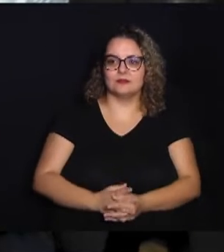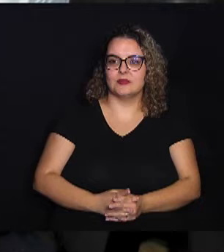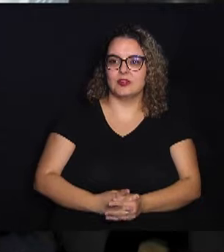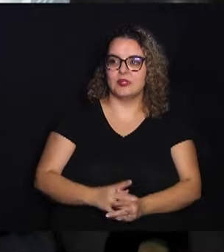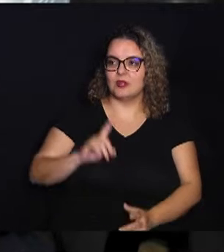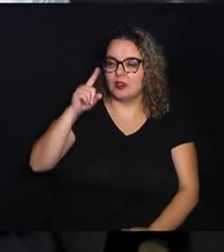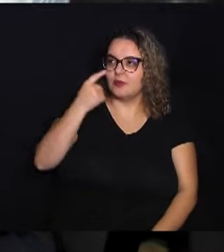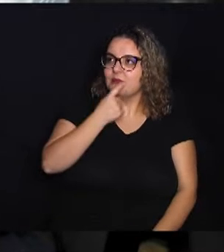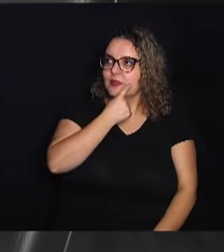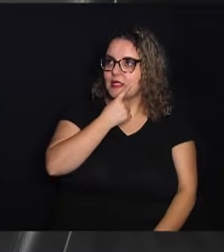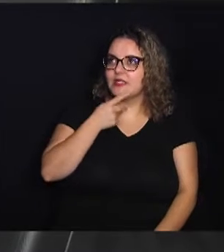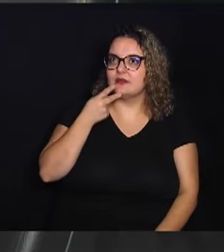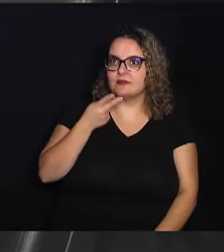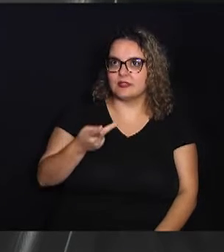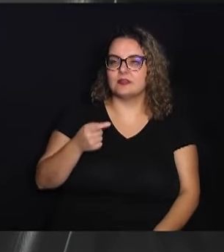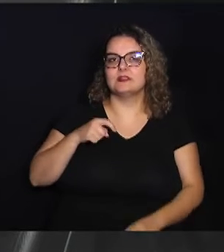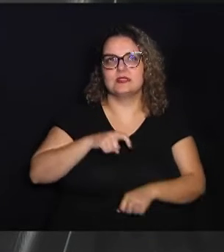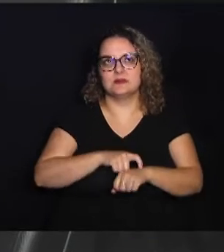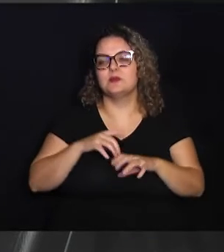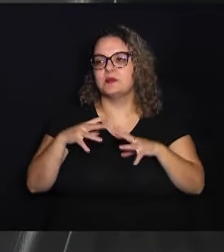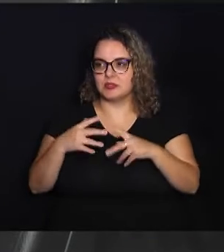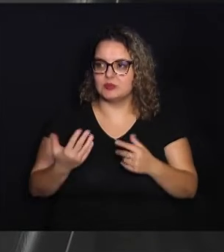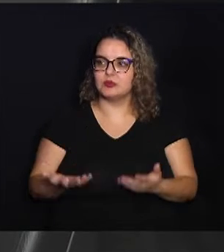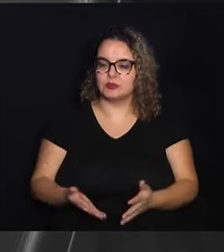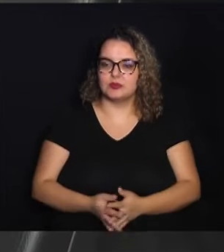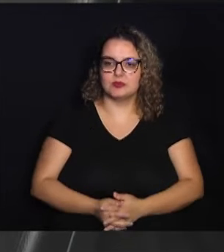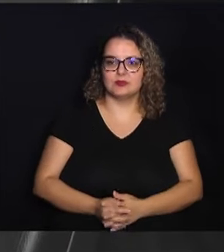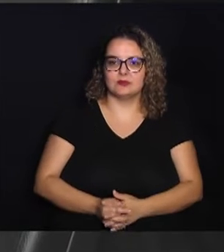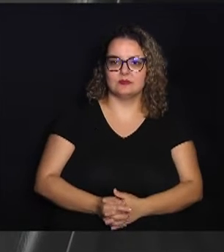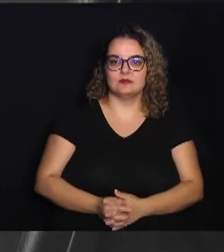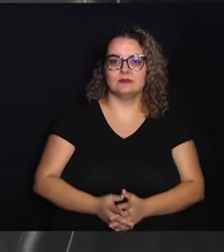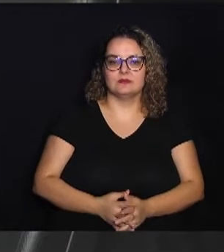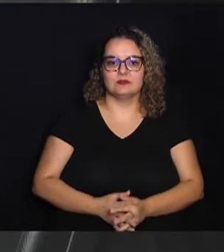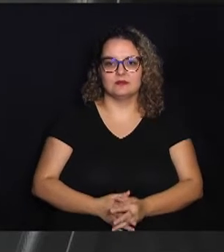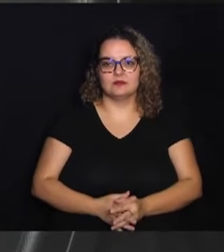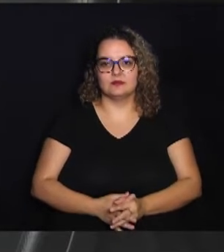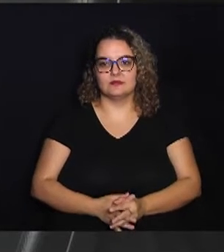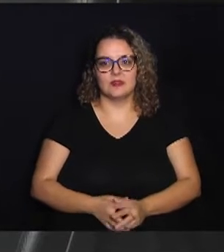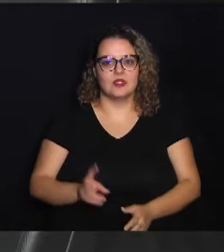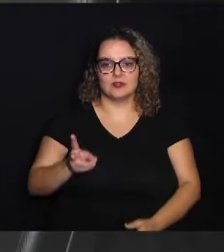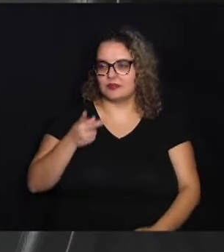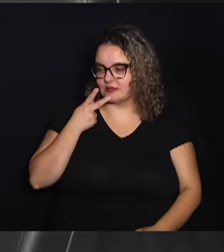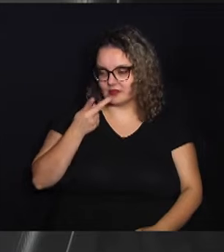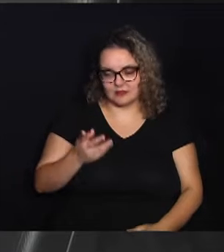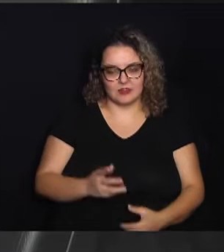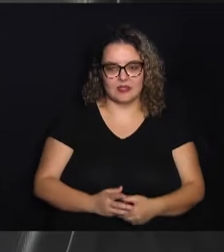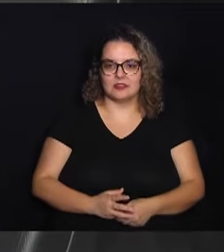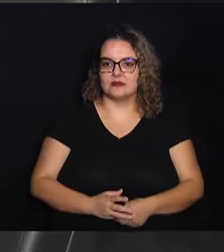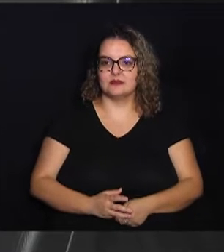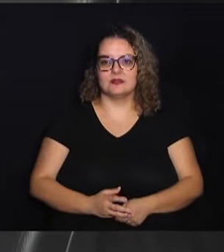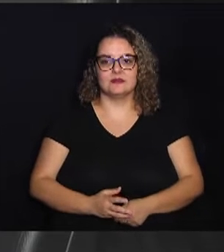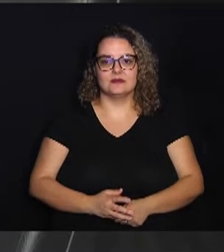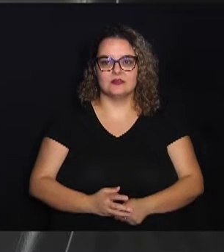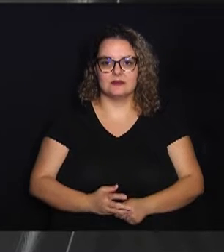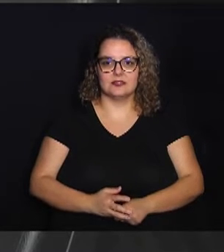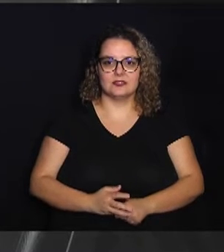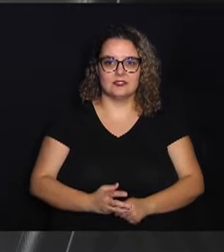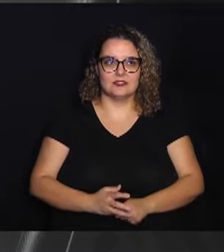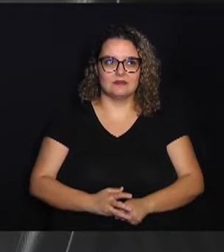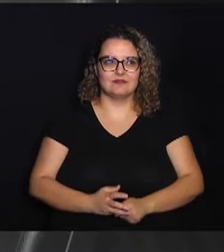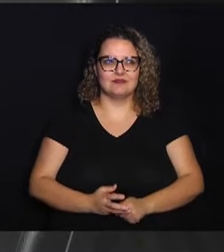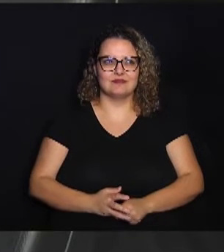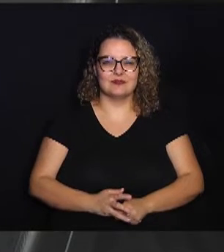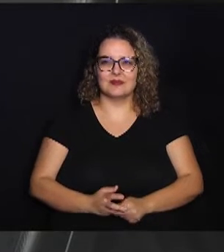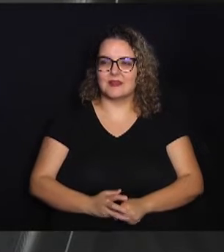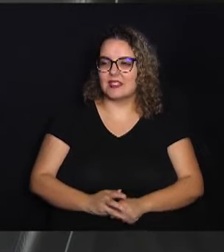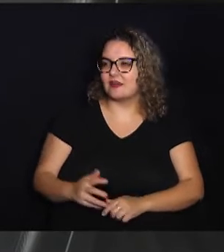que, na verdade, nesse período todo, né, eu não vim aqui, eu sempre comento isso, eu não vim aqui enganado. Então, nada